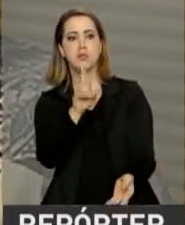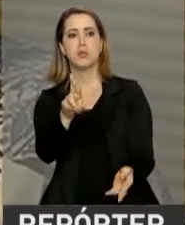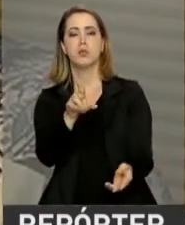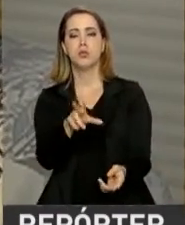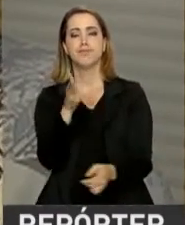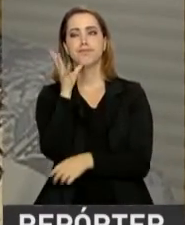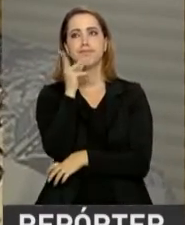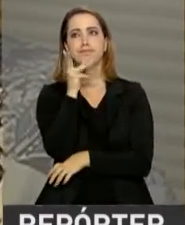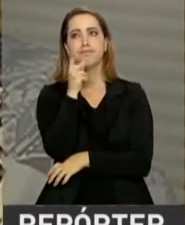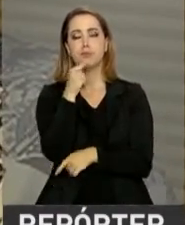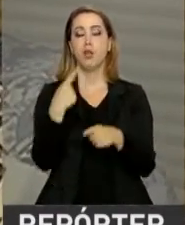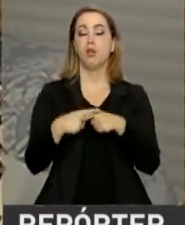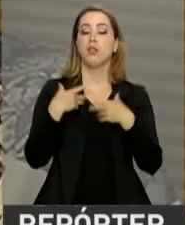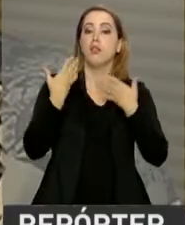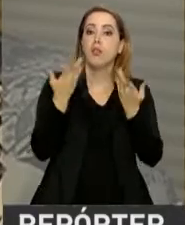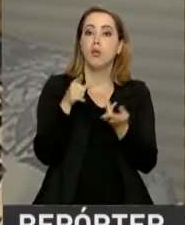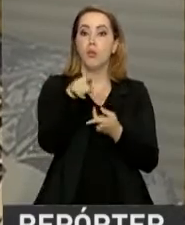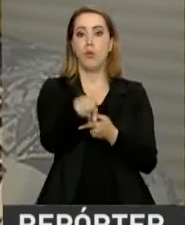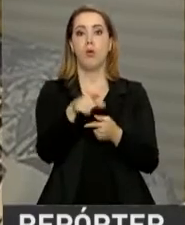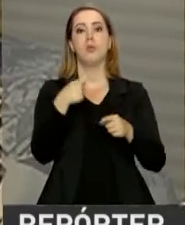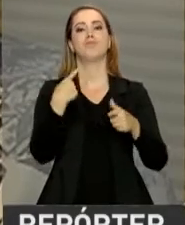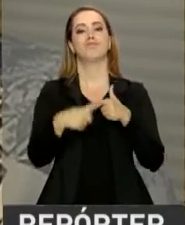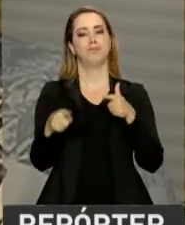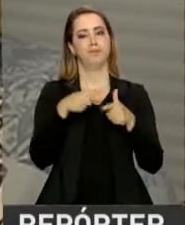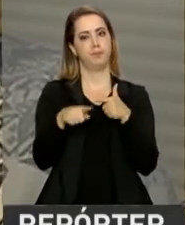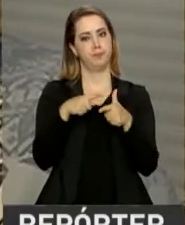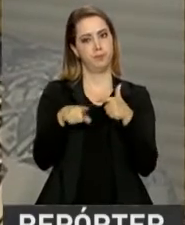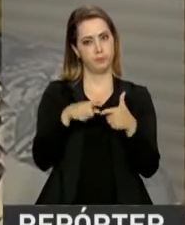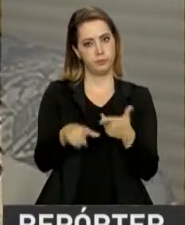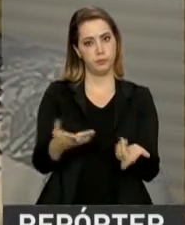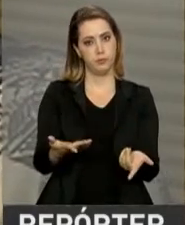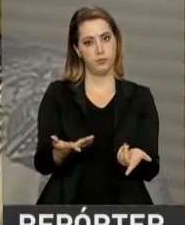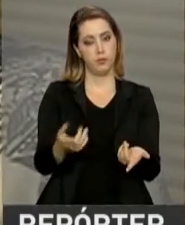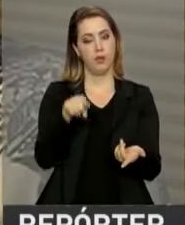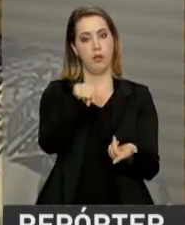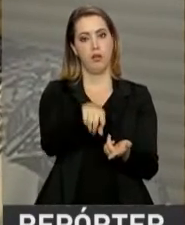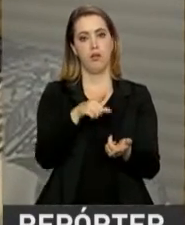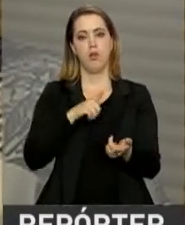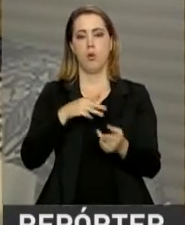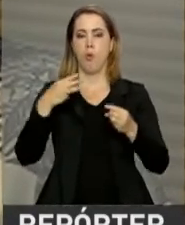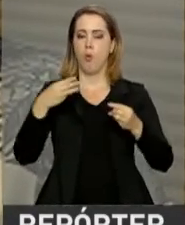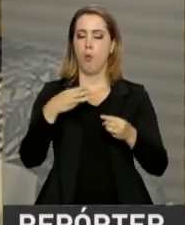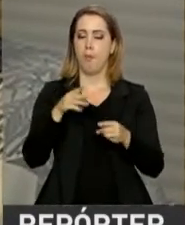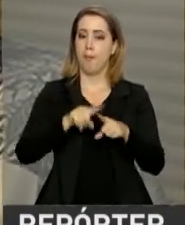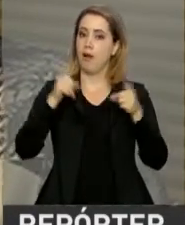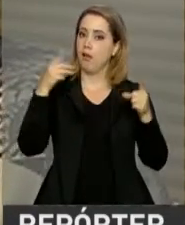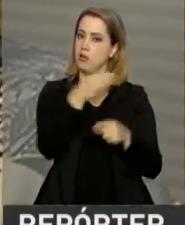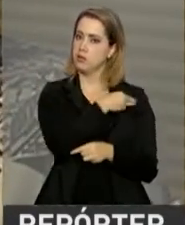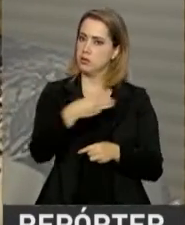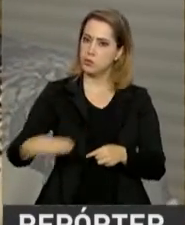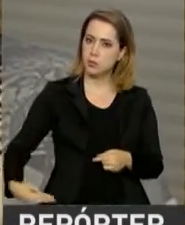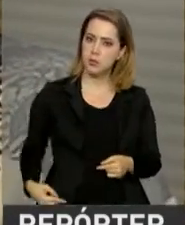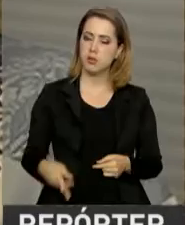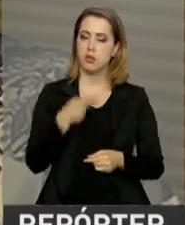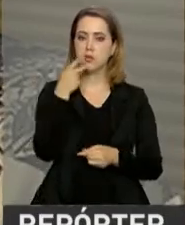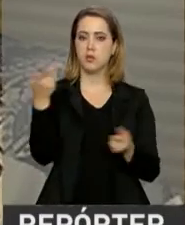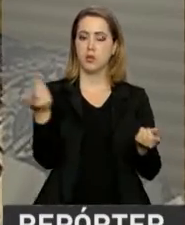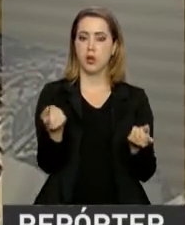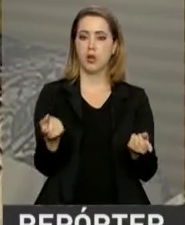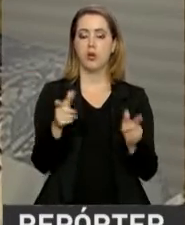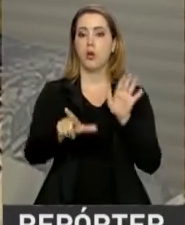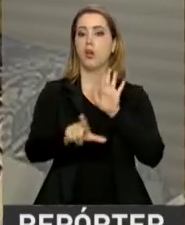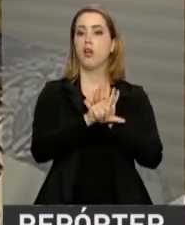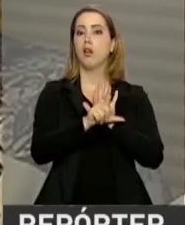tudo isso tem tem sido realmente entraves né e que segundo o ministro essa lei pro vai procurar